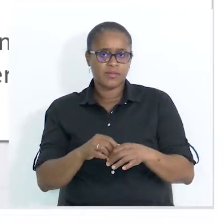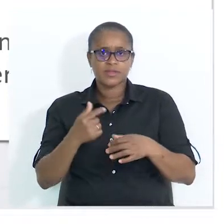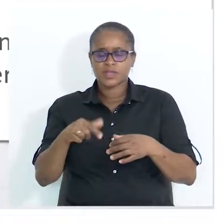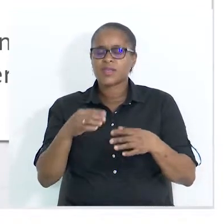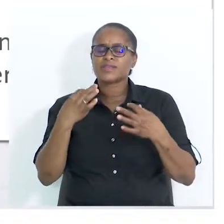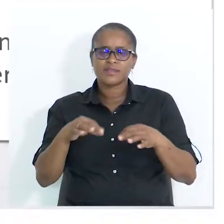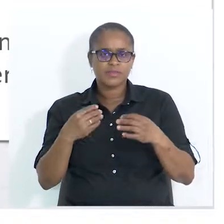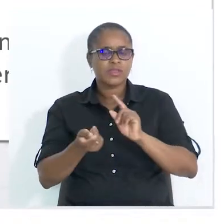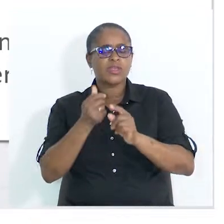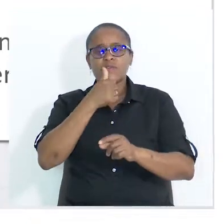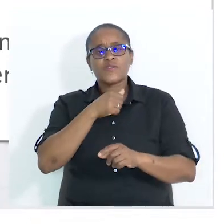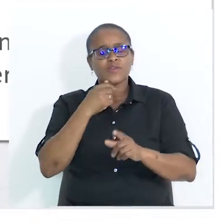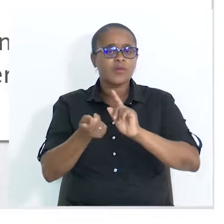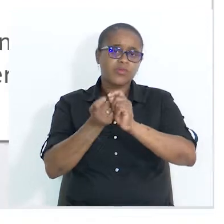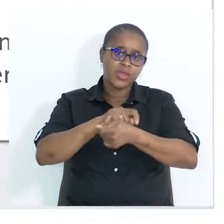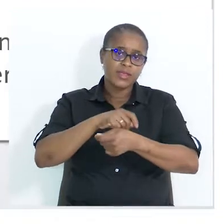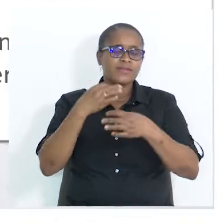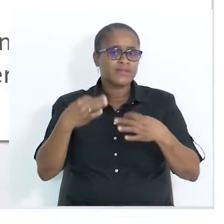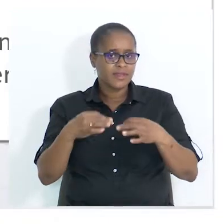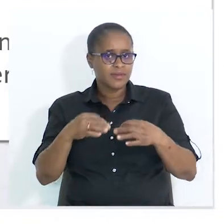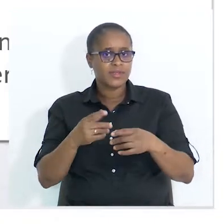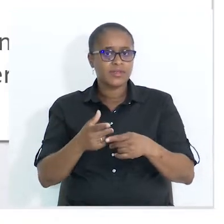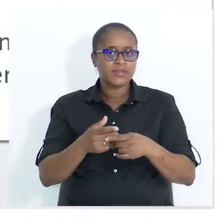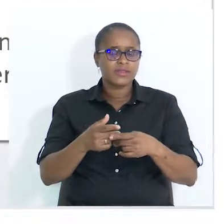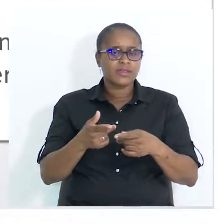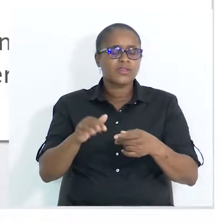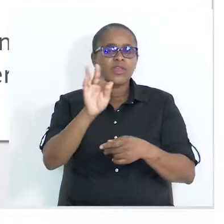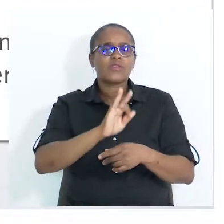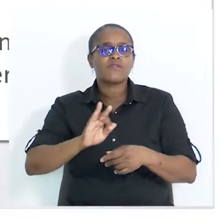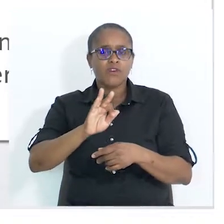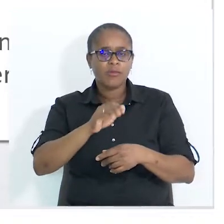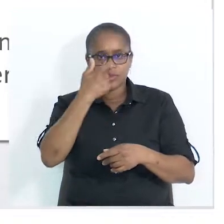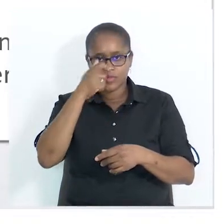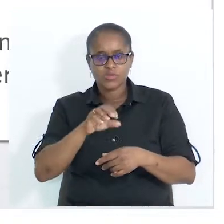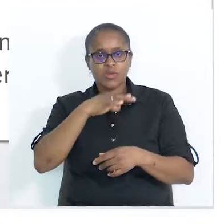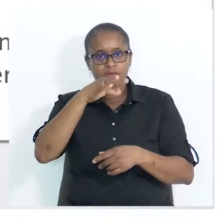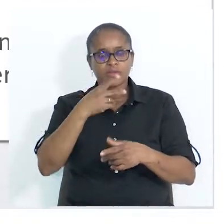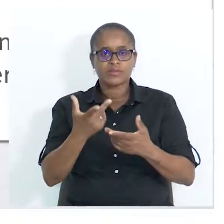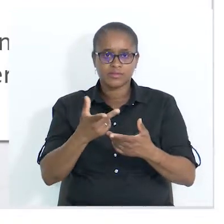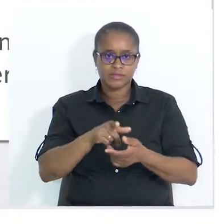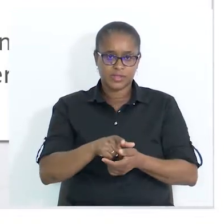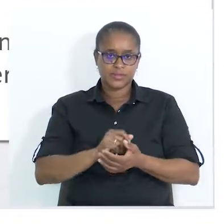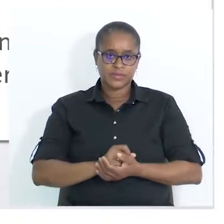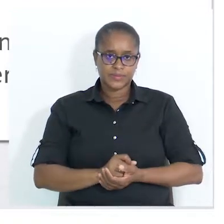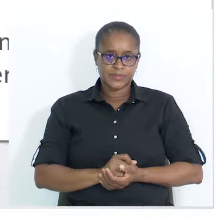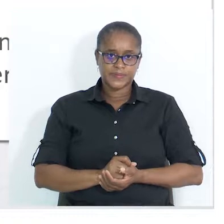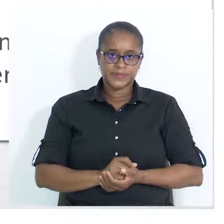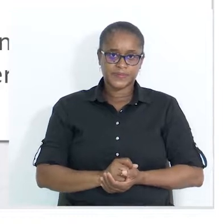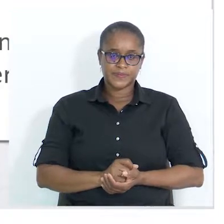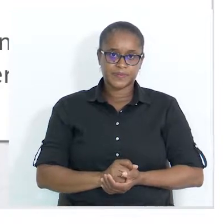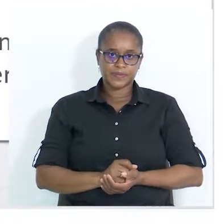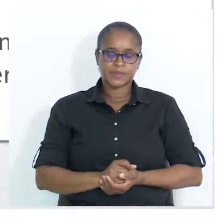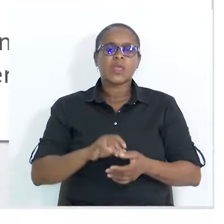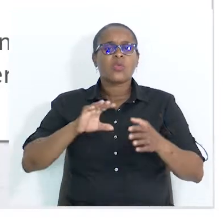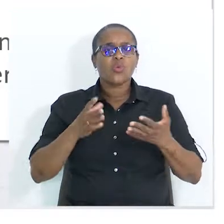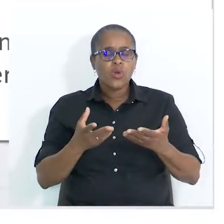Está sempre a sofrer alterações, está sempre a ser adaptada de forma que o falante alinha-se para.